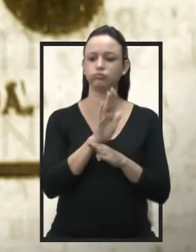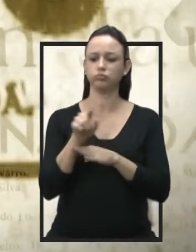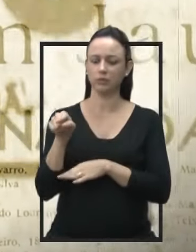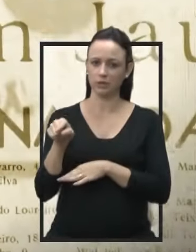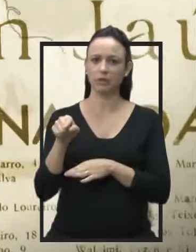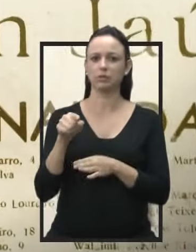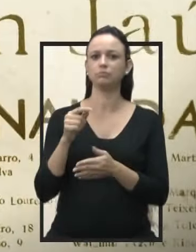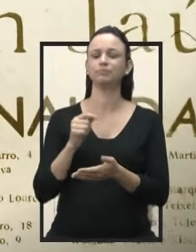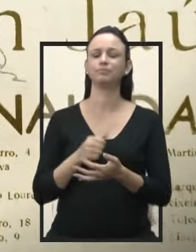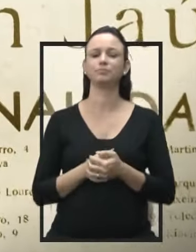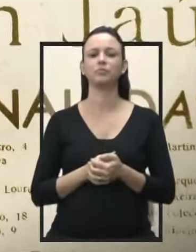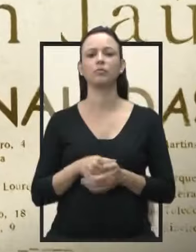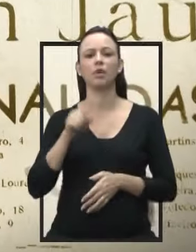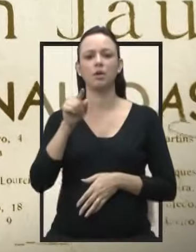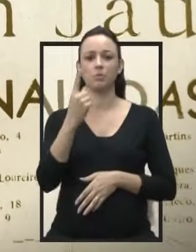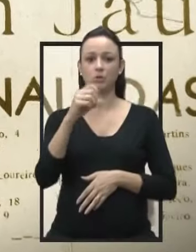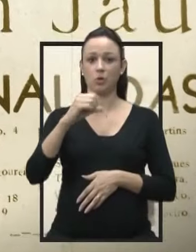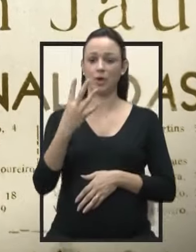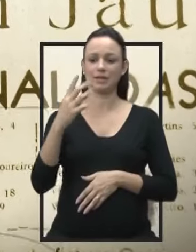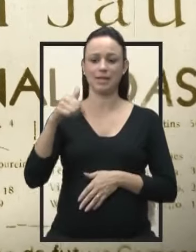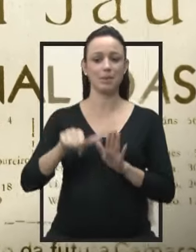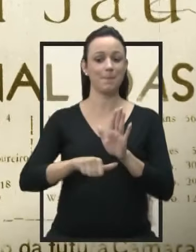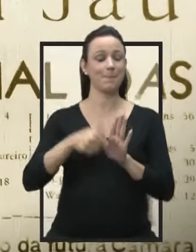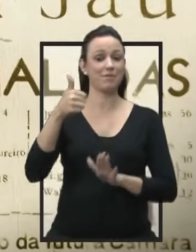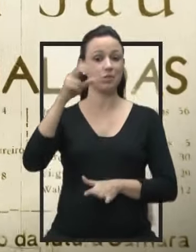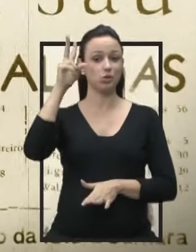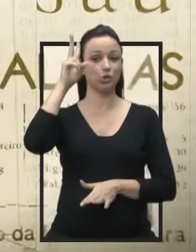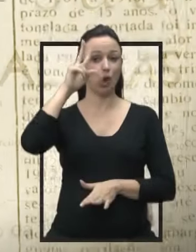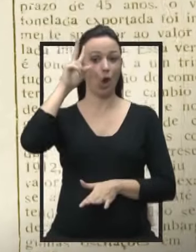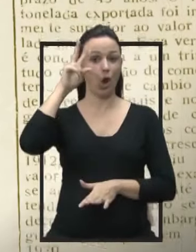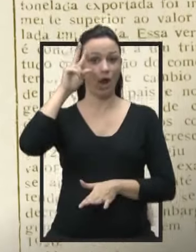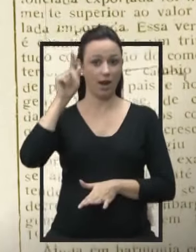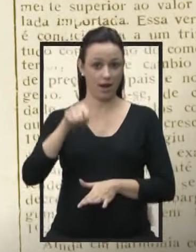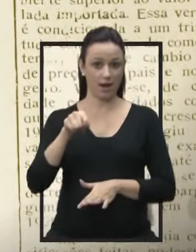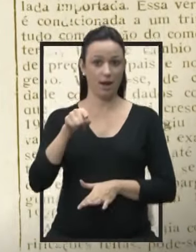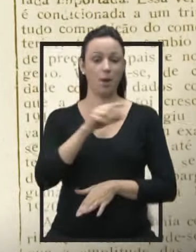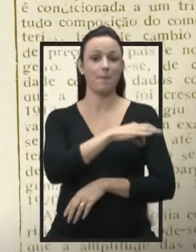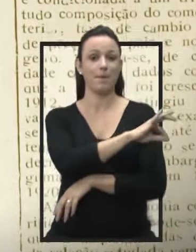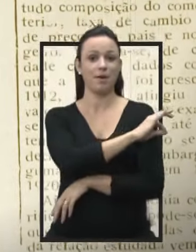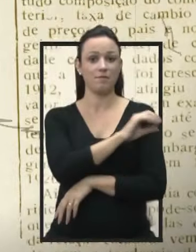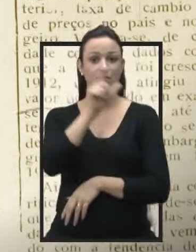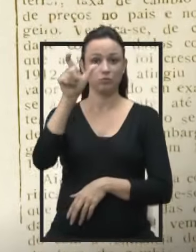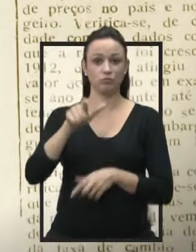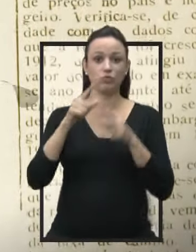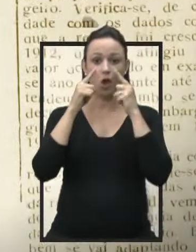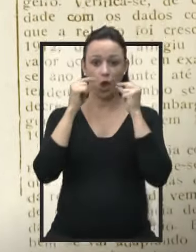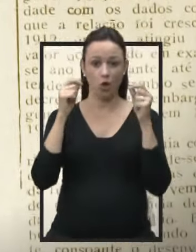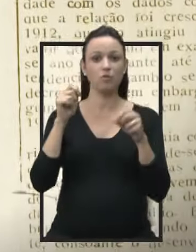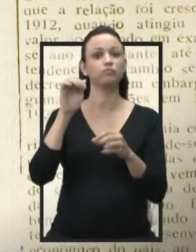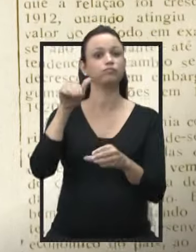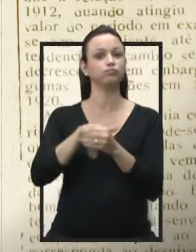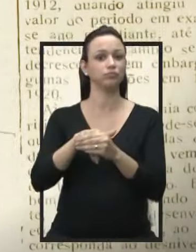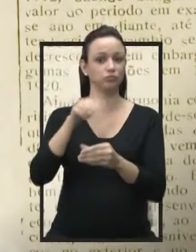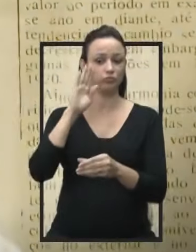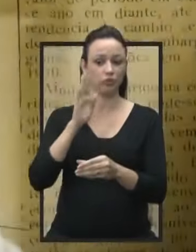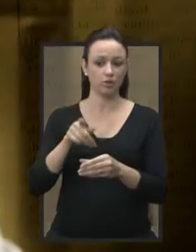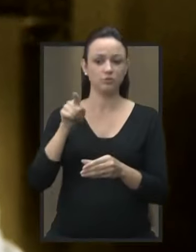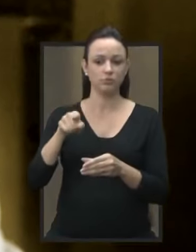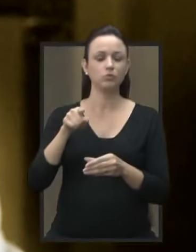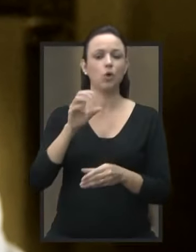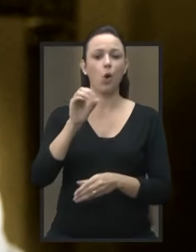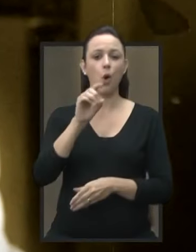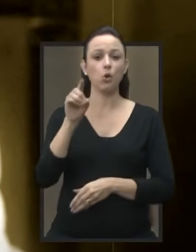Em 1947, pela primeira vez na história, o prefeito de Jaú foi eleito de forma direta. A